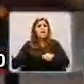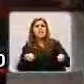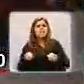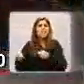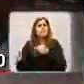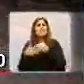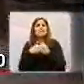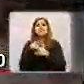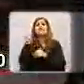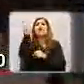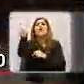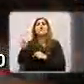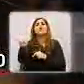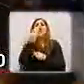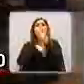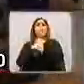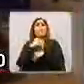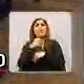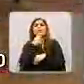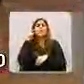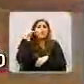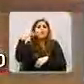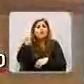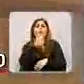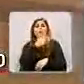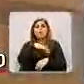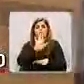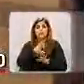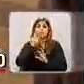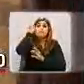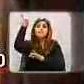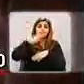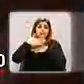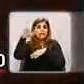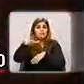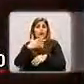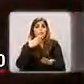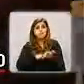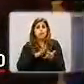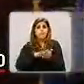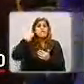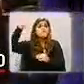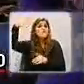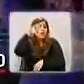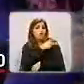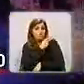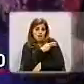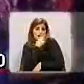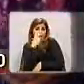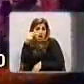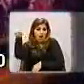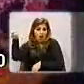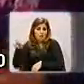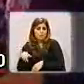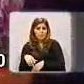tu poderias almoçar todos os dias? Teria que recorrer aos restaurantes que existem na parte fora da universidade.